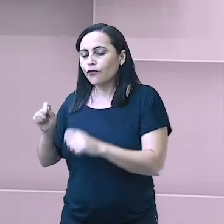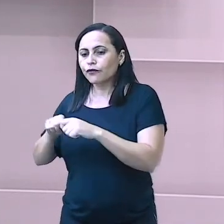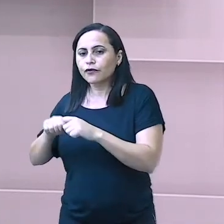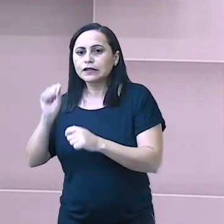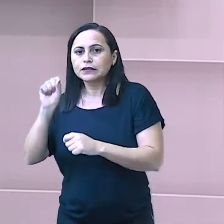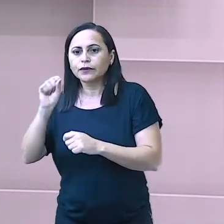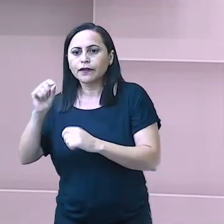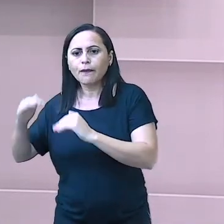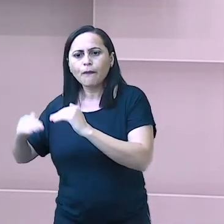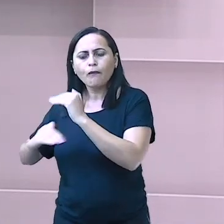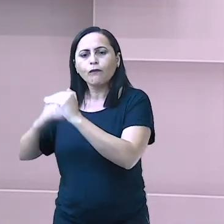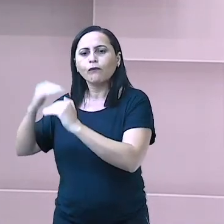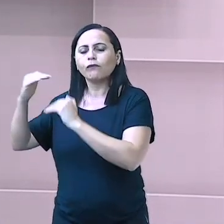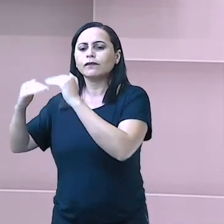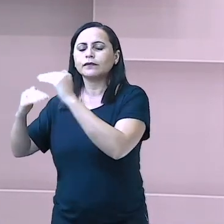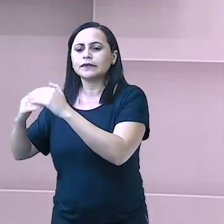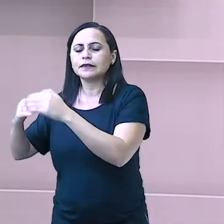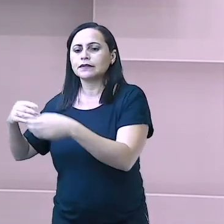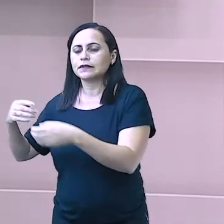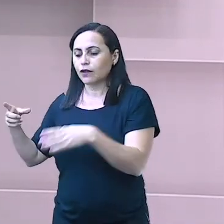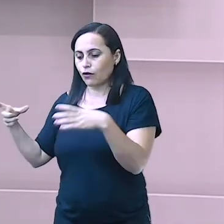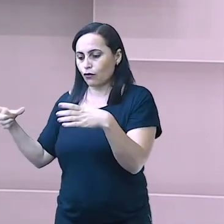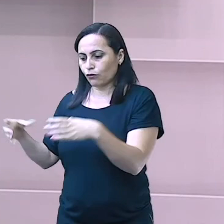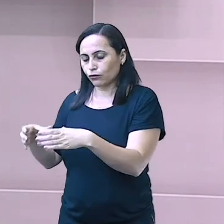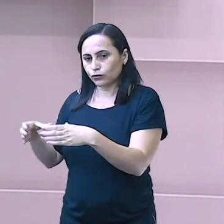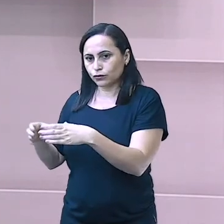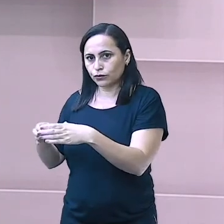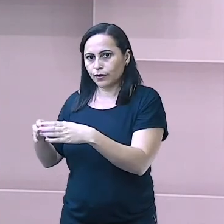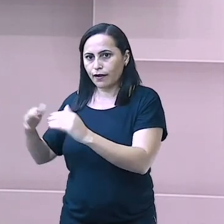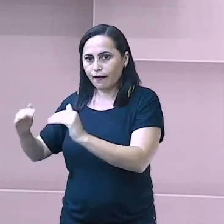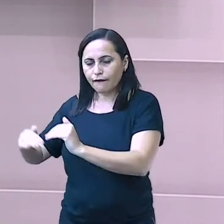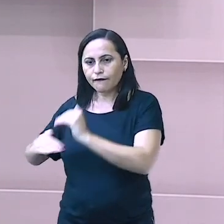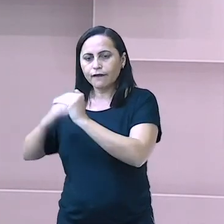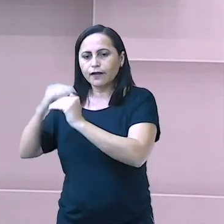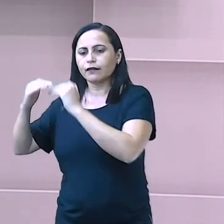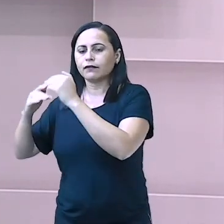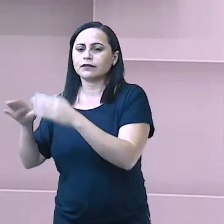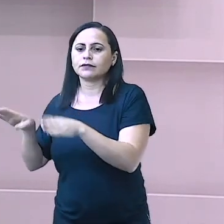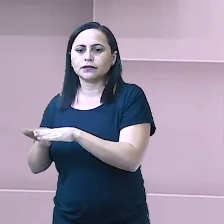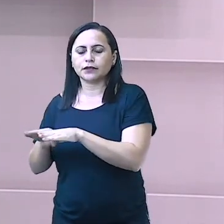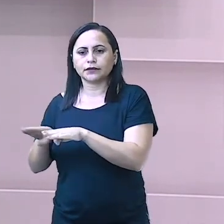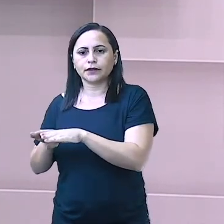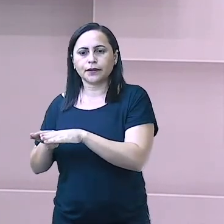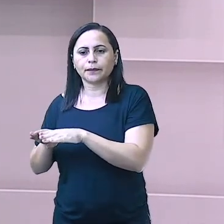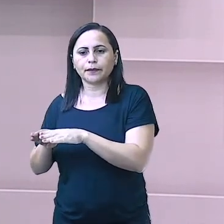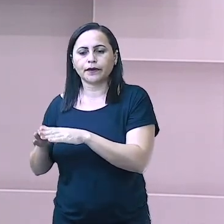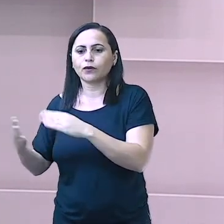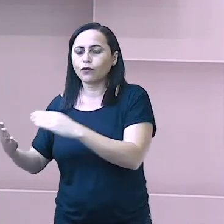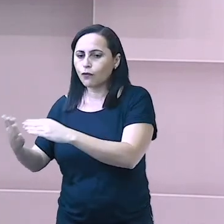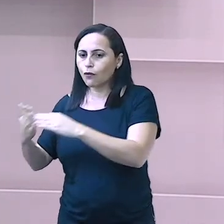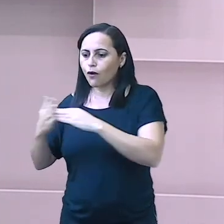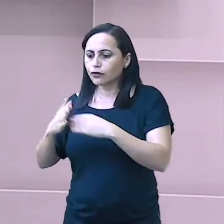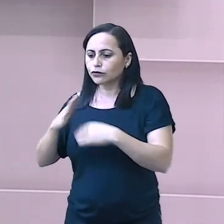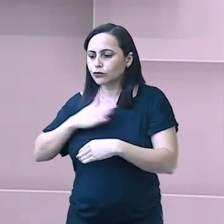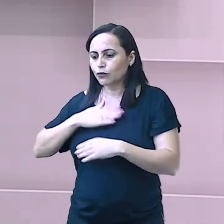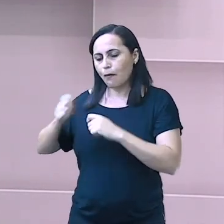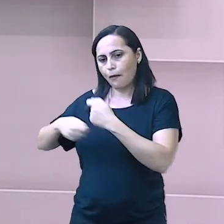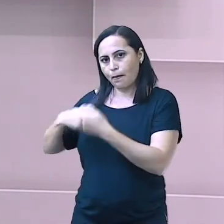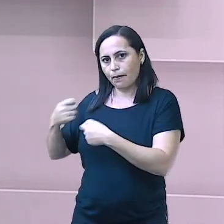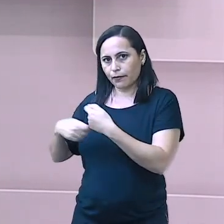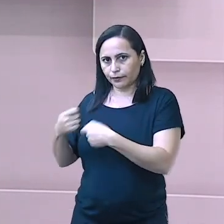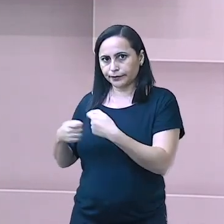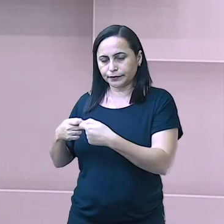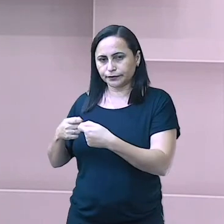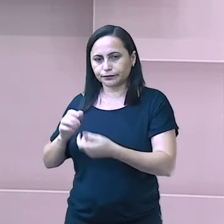práticas comerciais. Então a gente consegue entender aqui que foi necessário as rotas